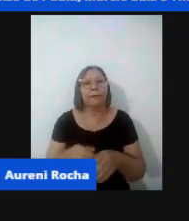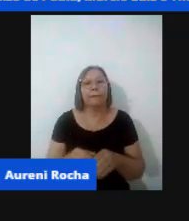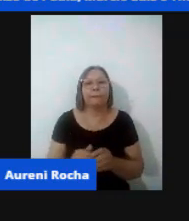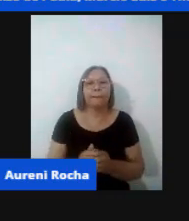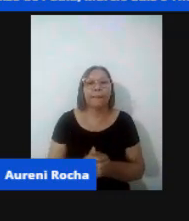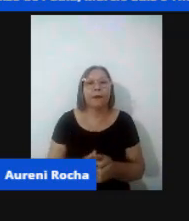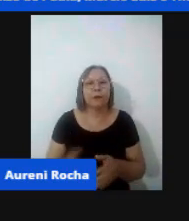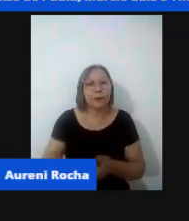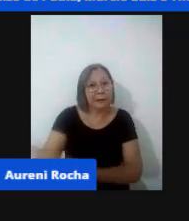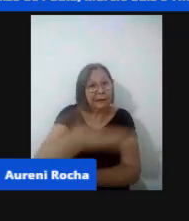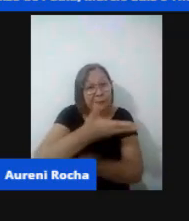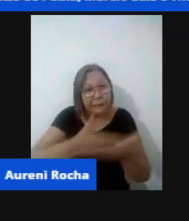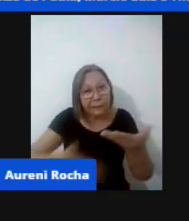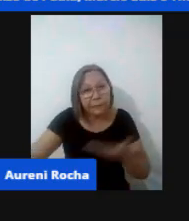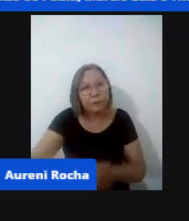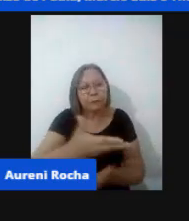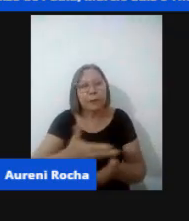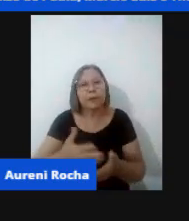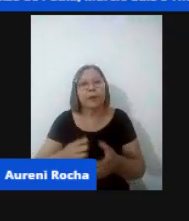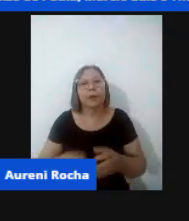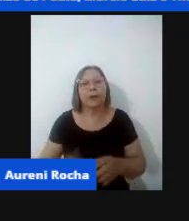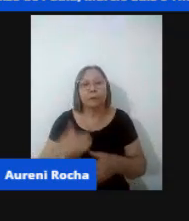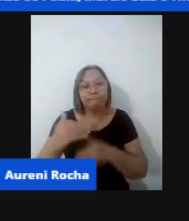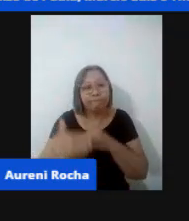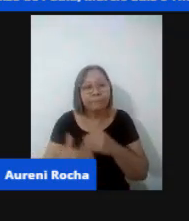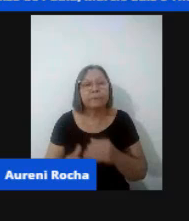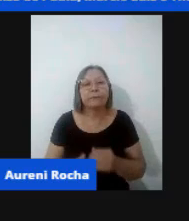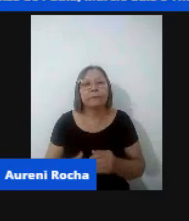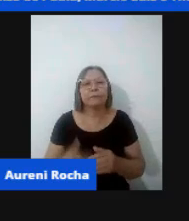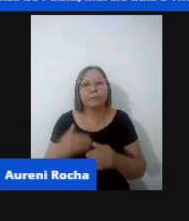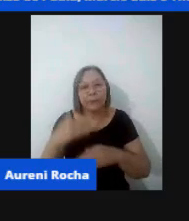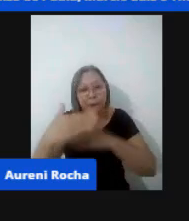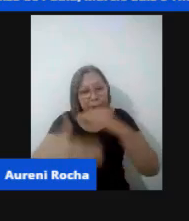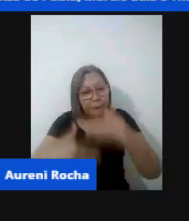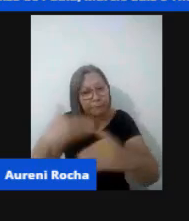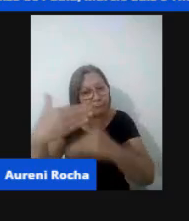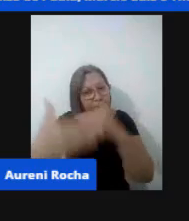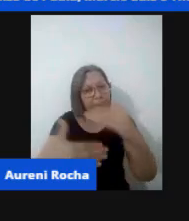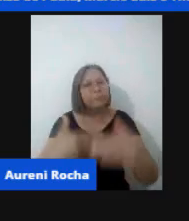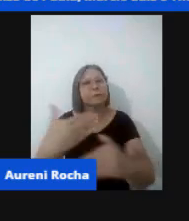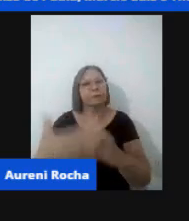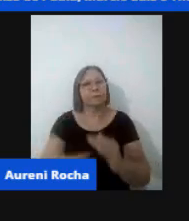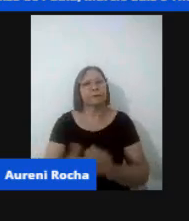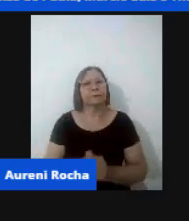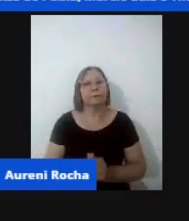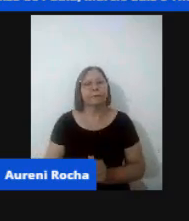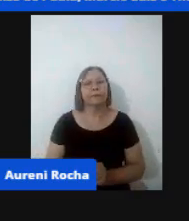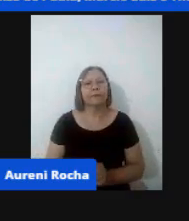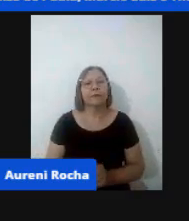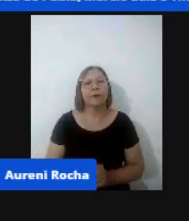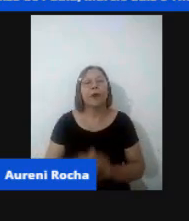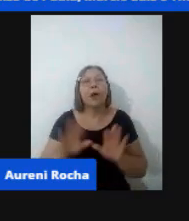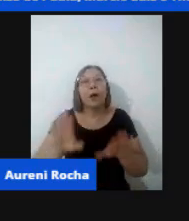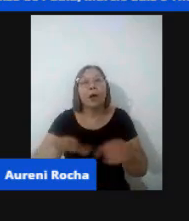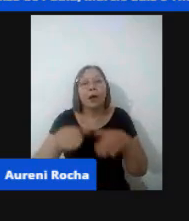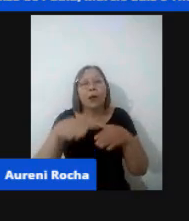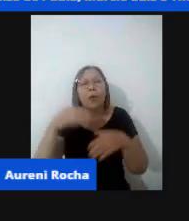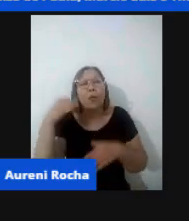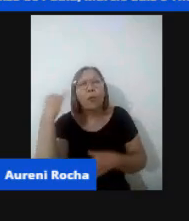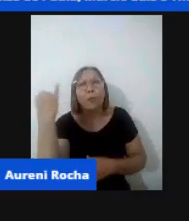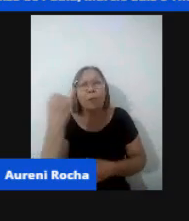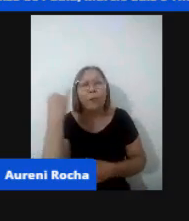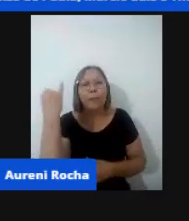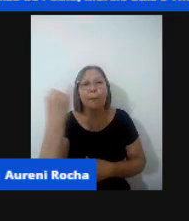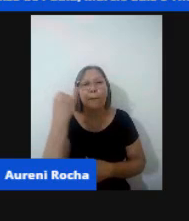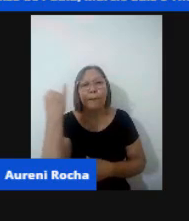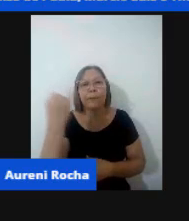todos os envolvidos no processo, né? Então, quais são os benefícios, qual a importância